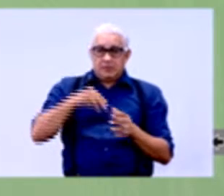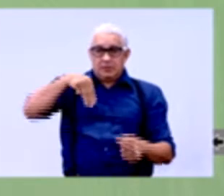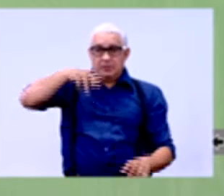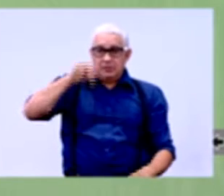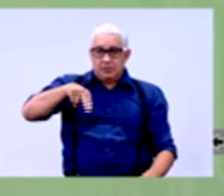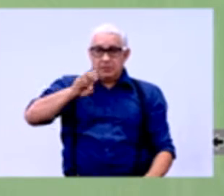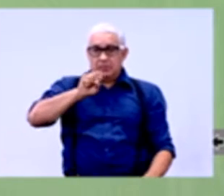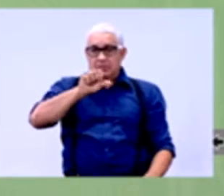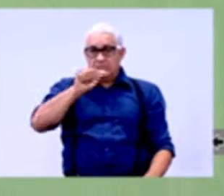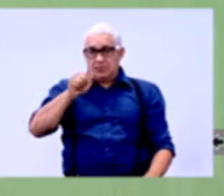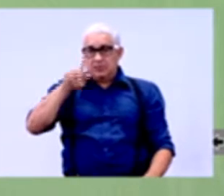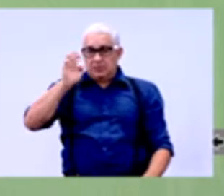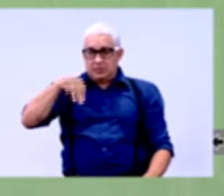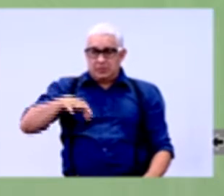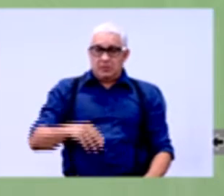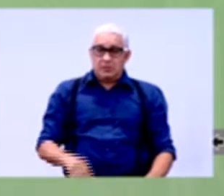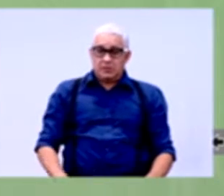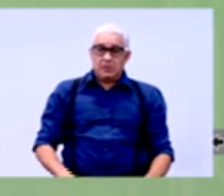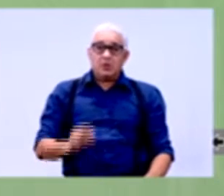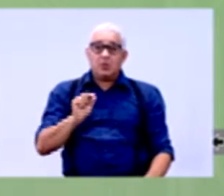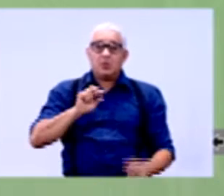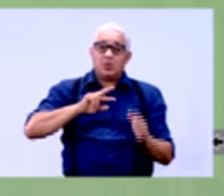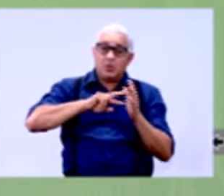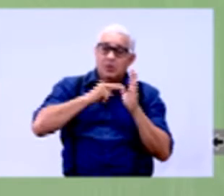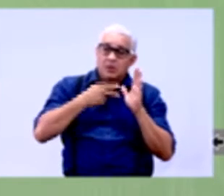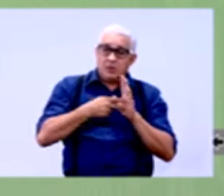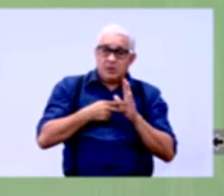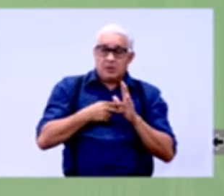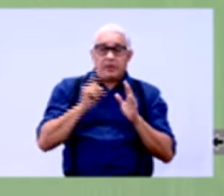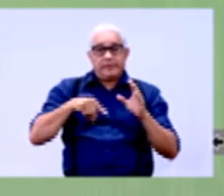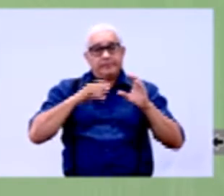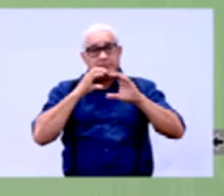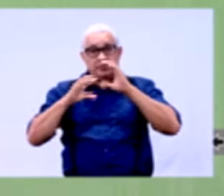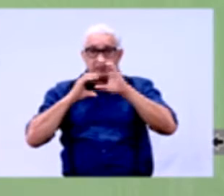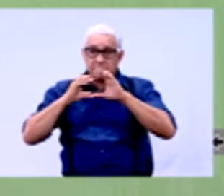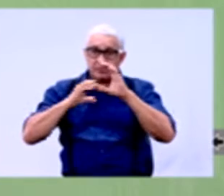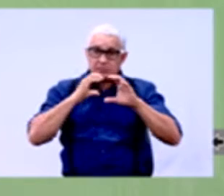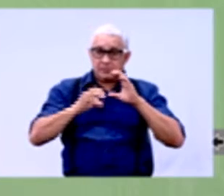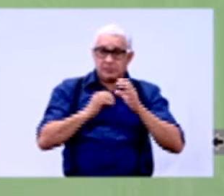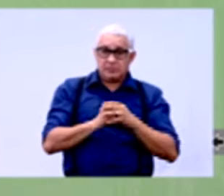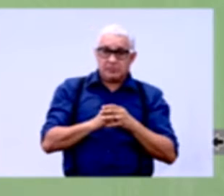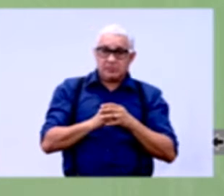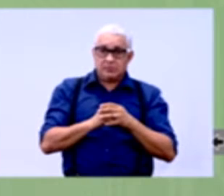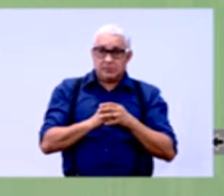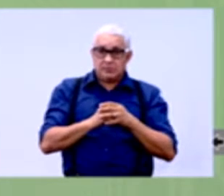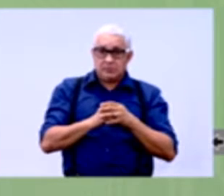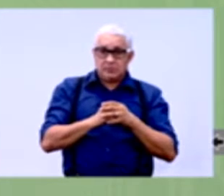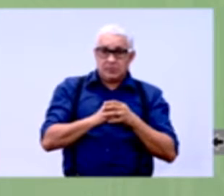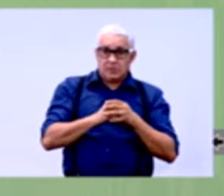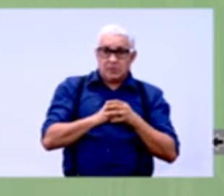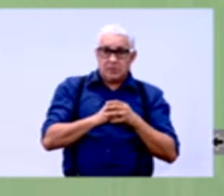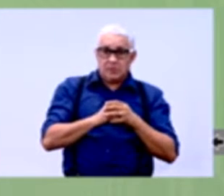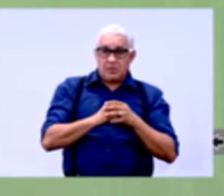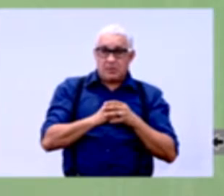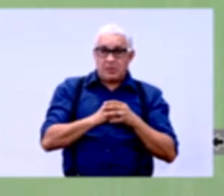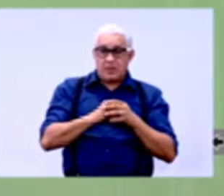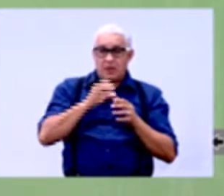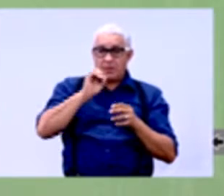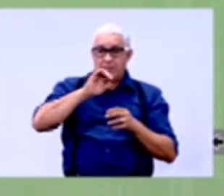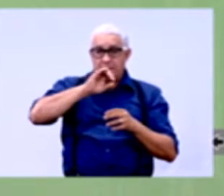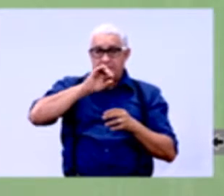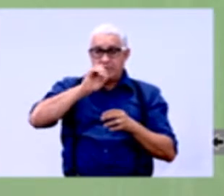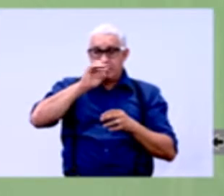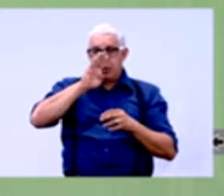Mensagens. Uma mensagem é uma comunicação entre objetos, o objeto emissor